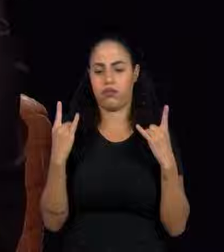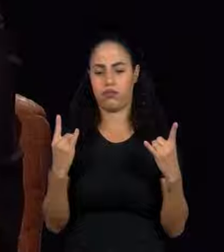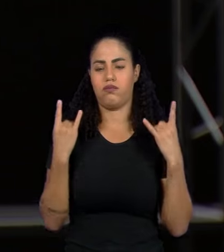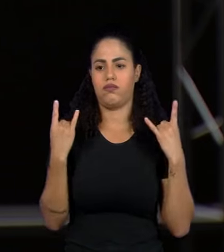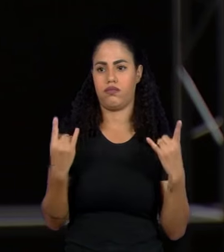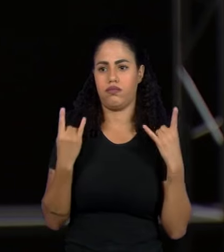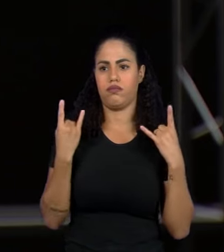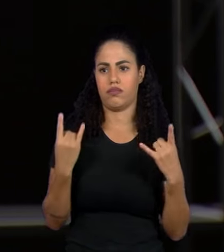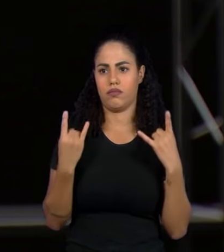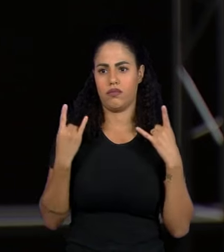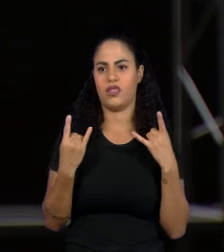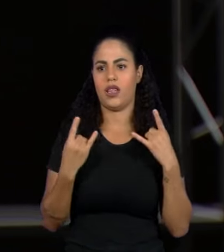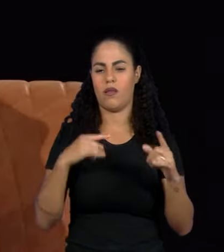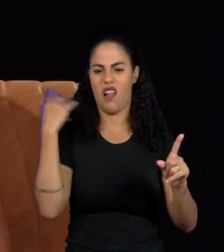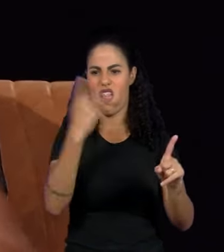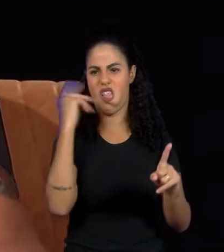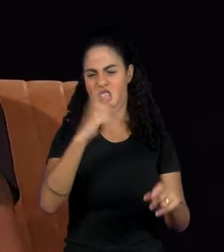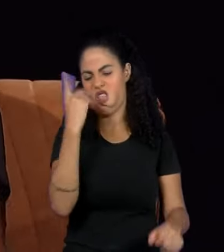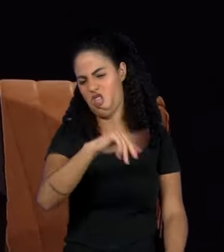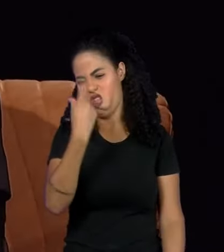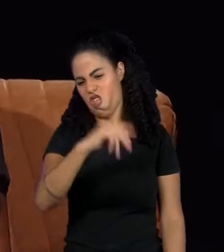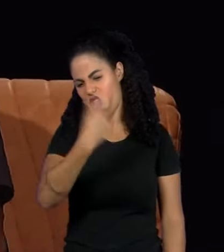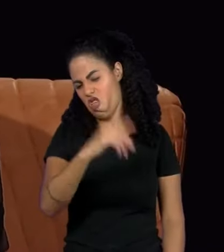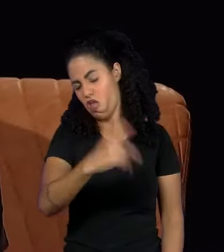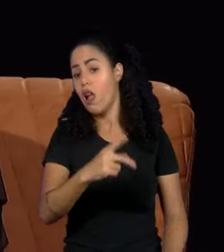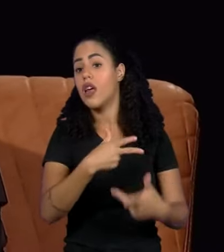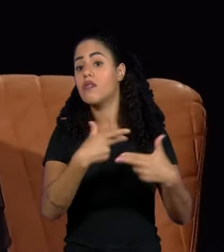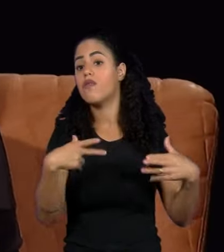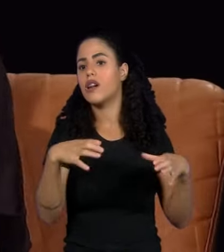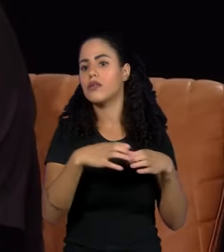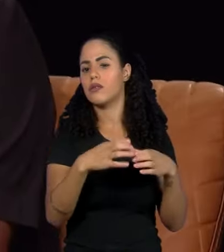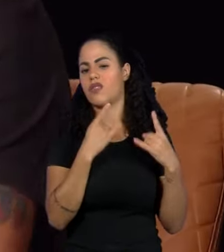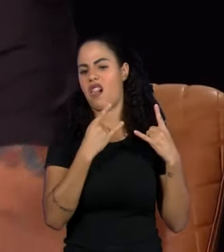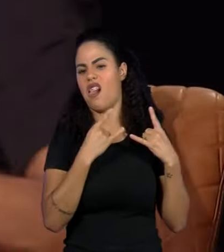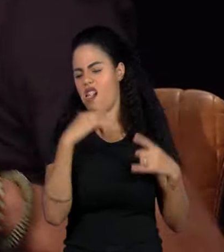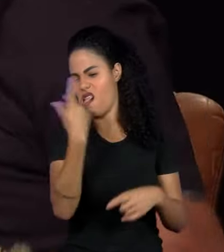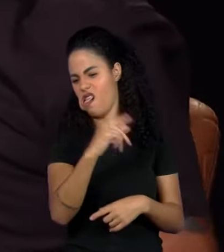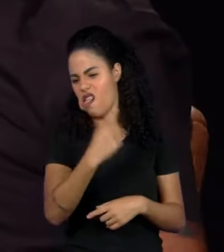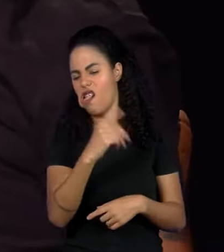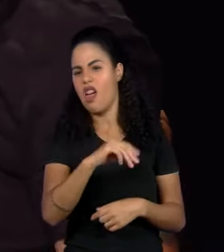eles sentaram além em Rolling Stones e todo aquele mundo de